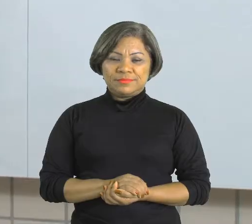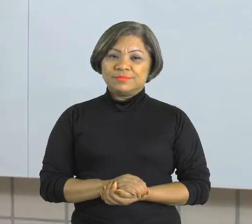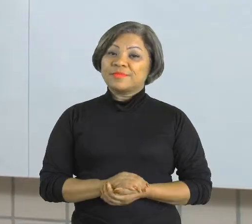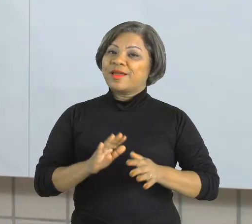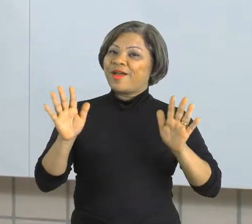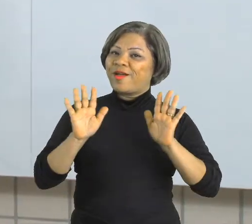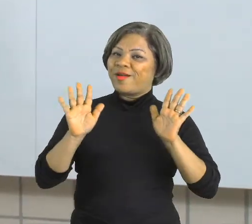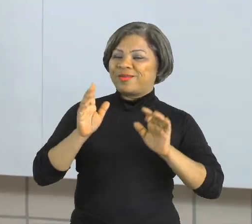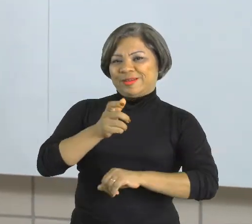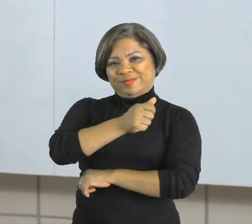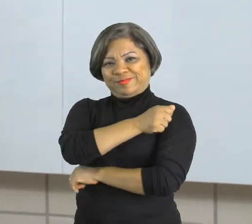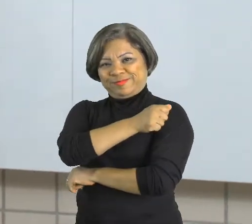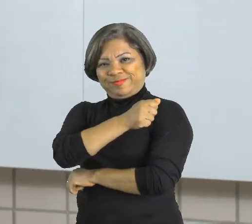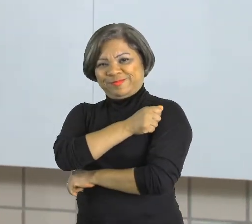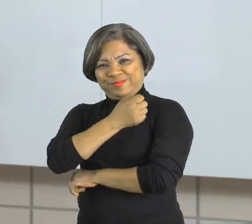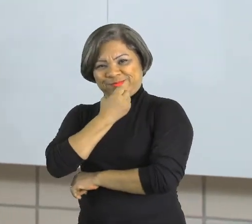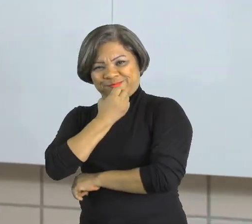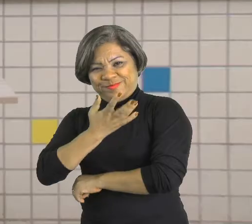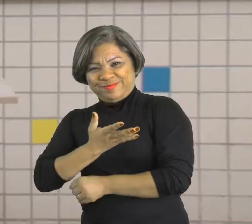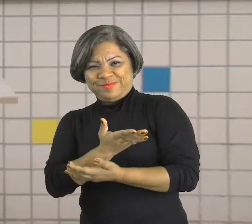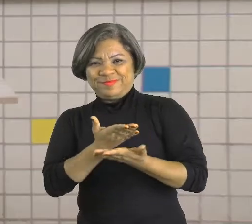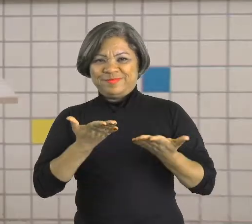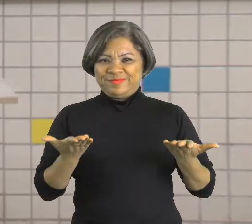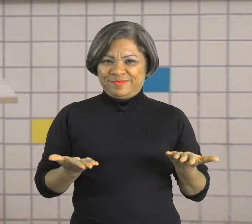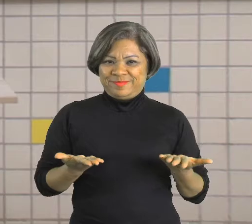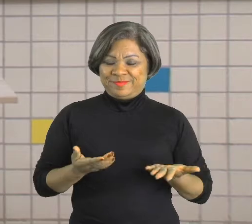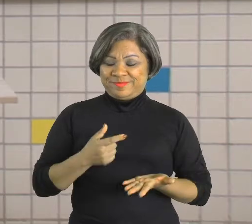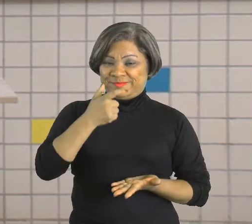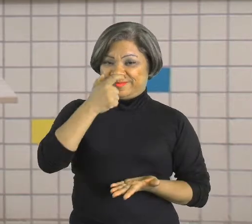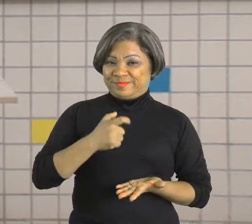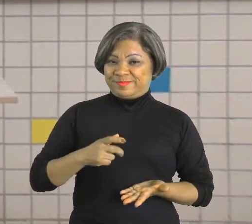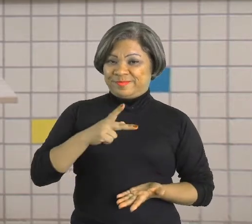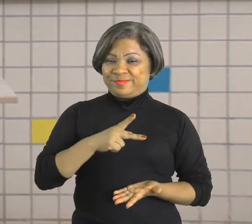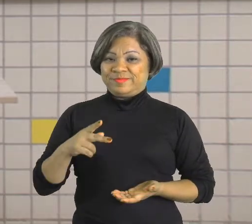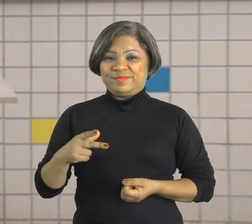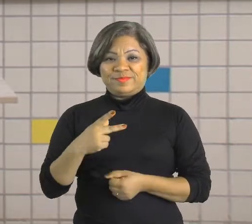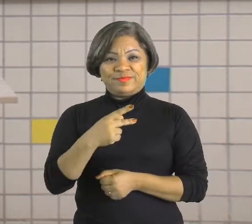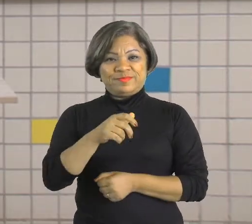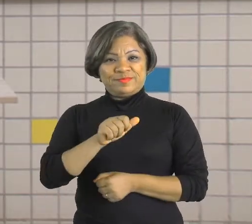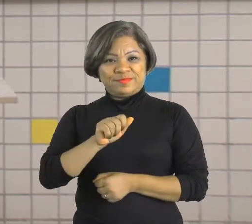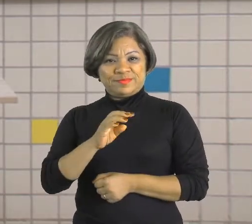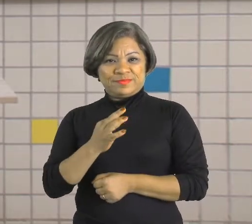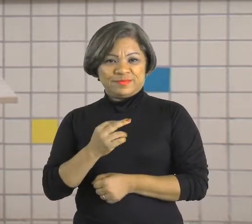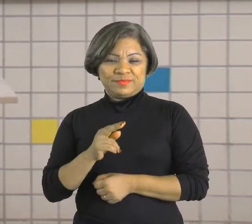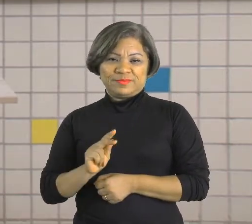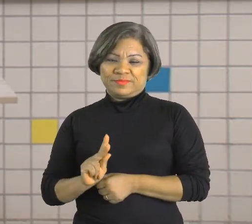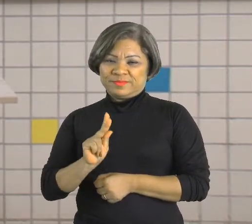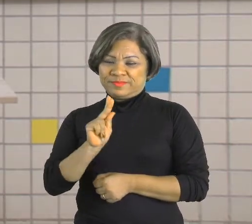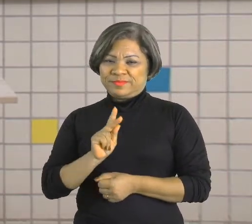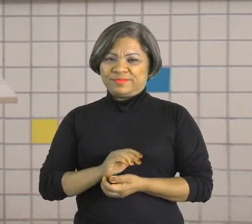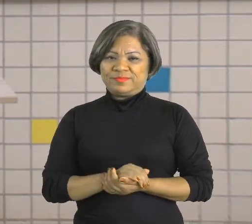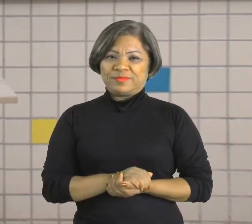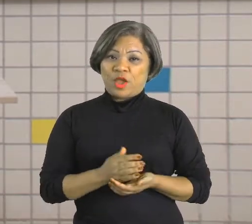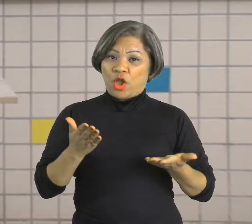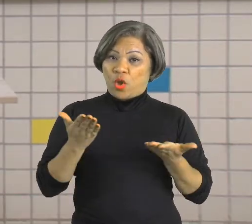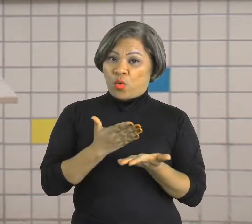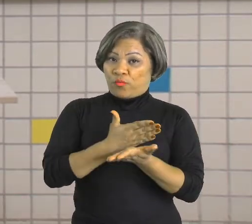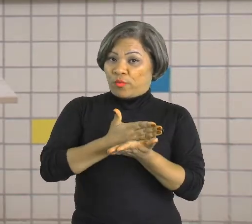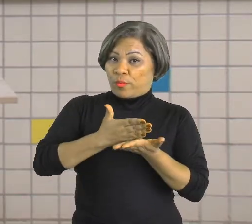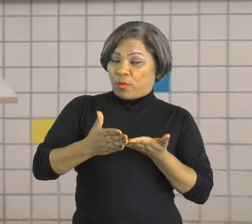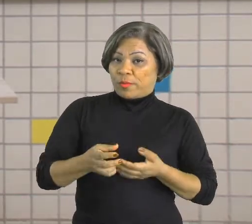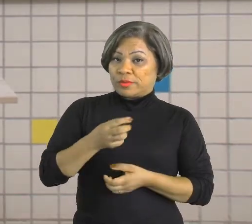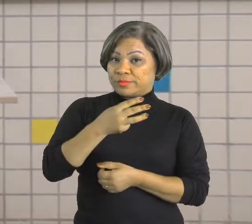Olá, alunos, tudo bem com vocês? Aqui é o professor Patrick e nós vamos começar hoje a nossa